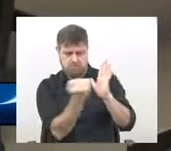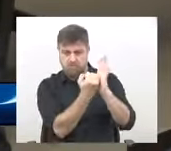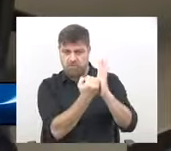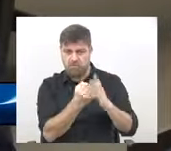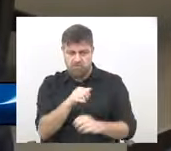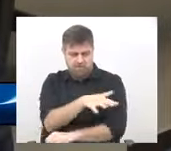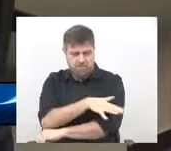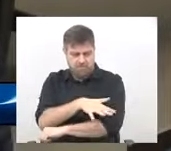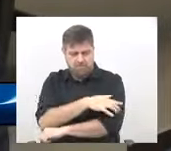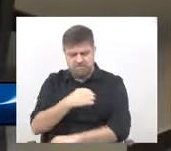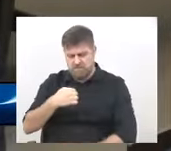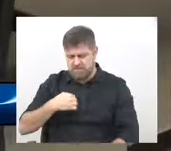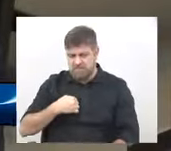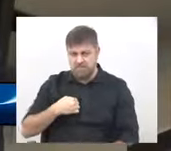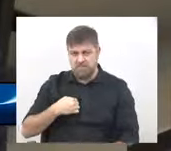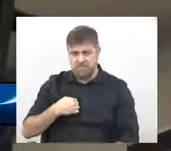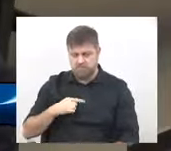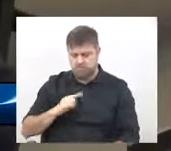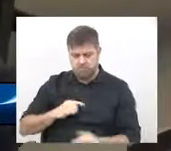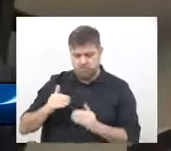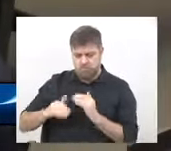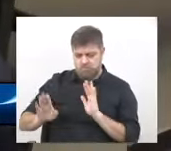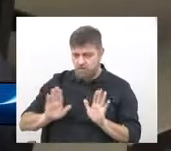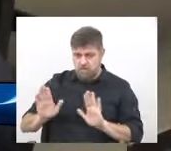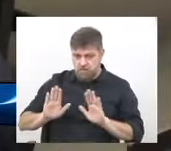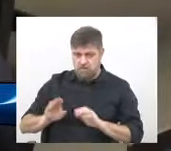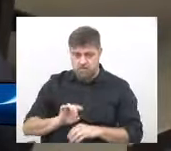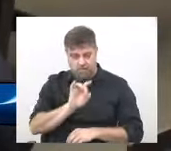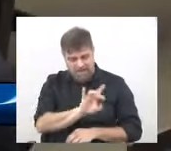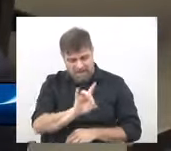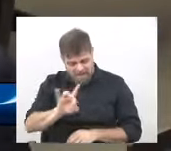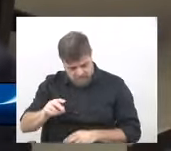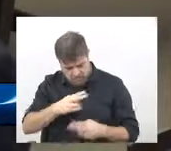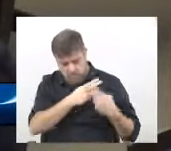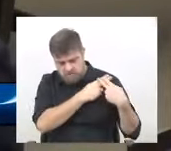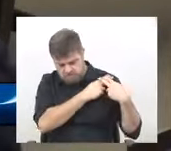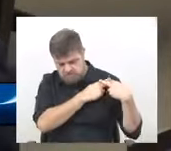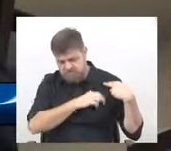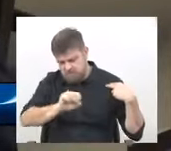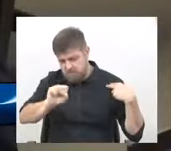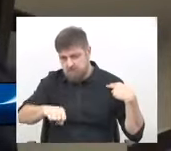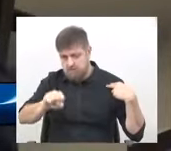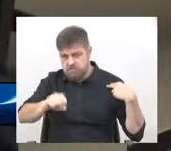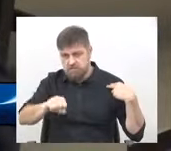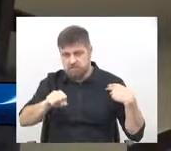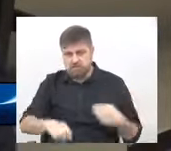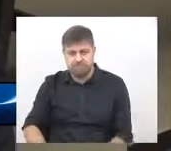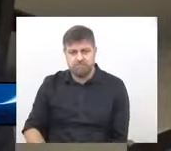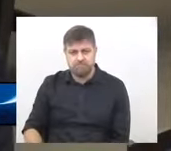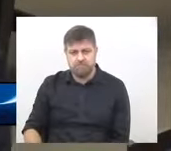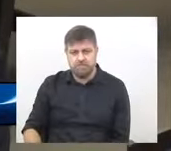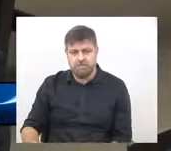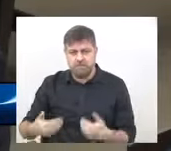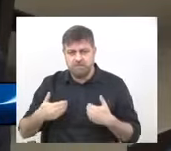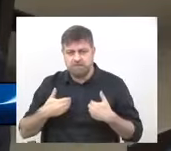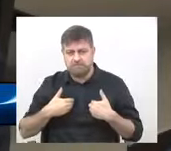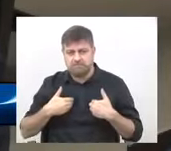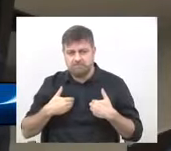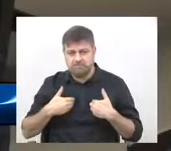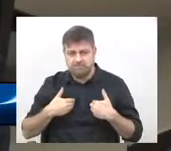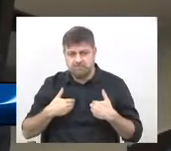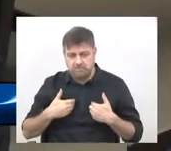eu acho que eu sou um dos vereadores. Não que eu sou contra, isso é uma prerrogativa de todos os vereadores. Mas eu não sou muito